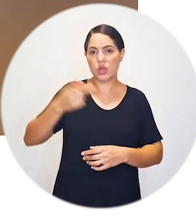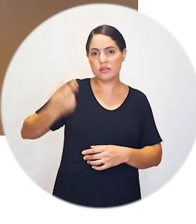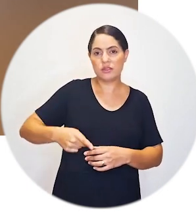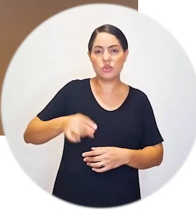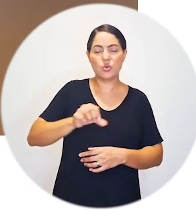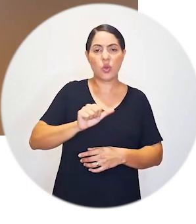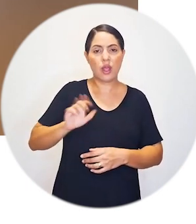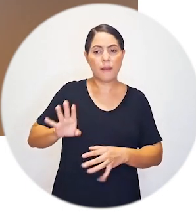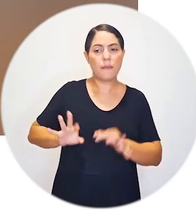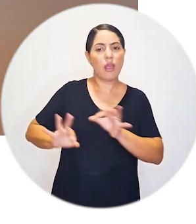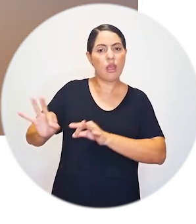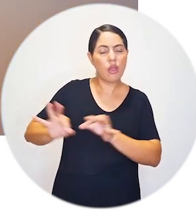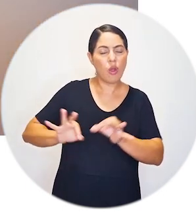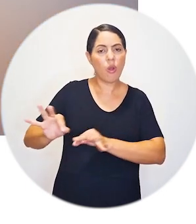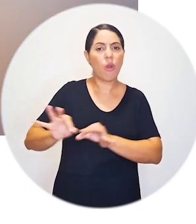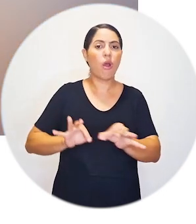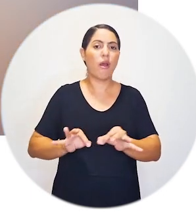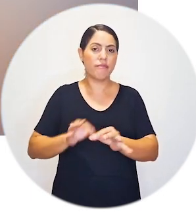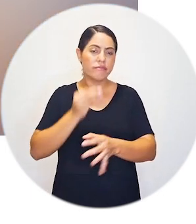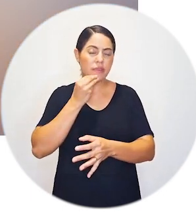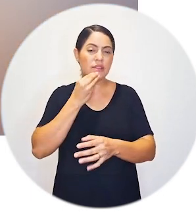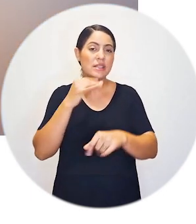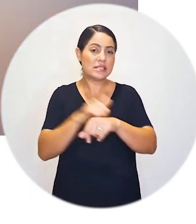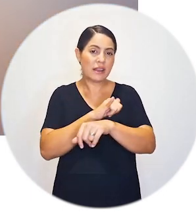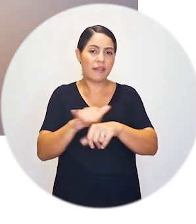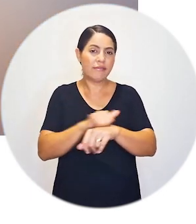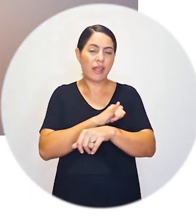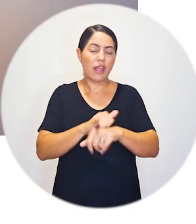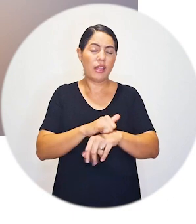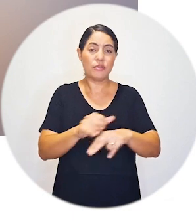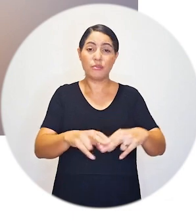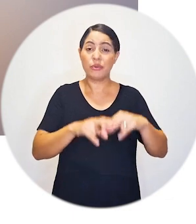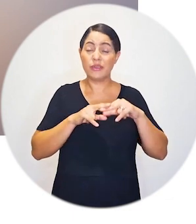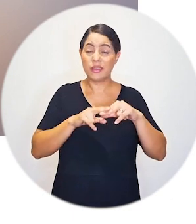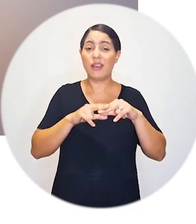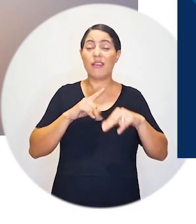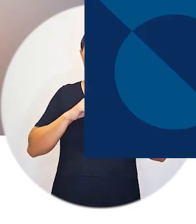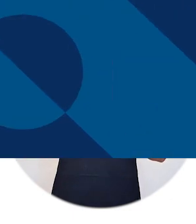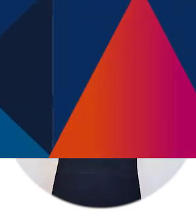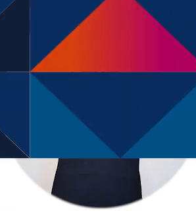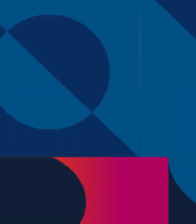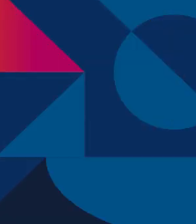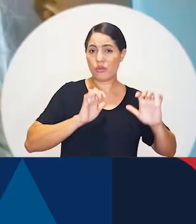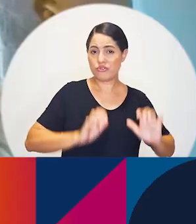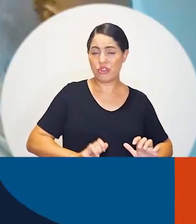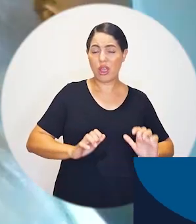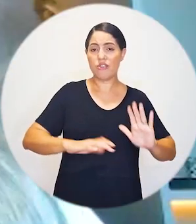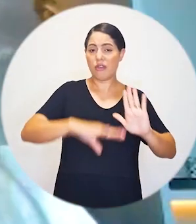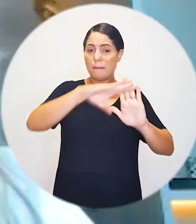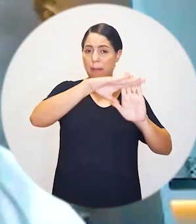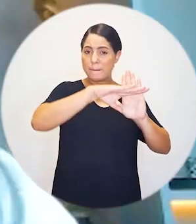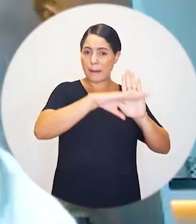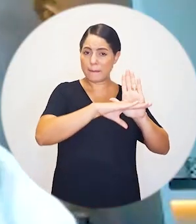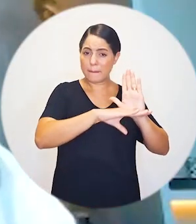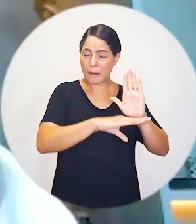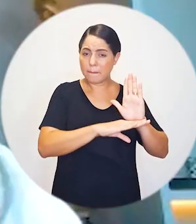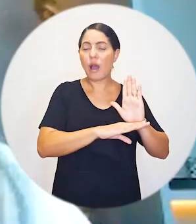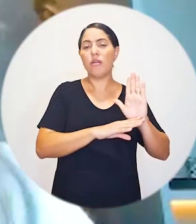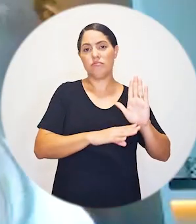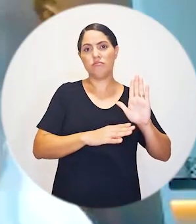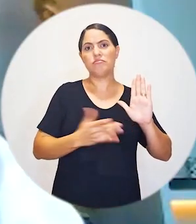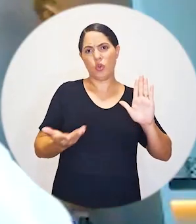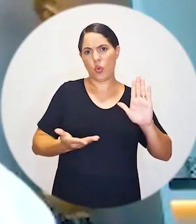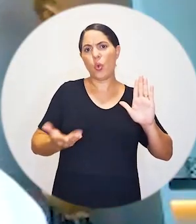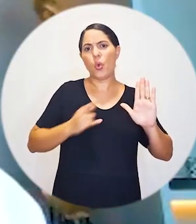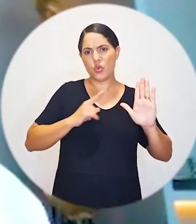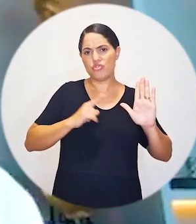ordem, para poder uniformizar os procedimentos dos tribunais de ética. Hoje temos o Manual